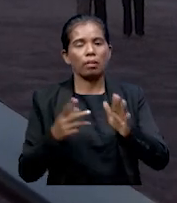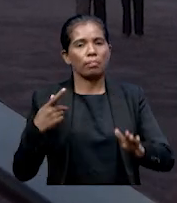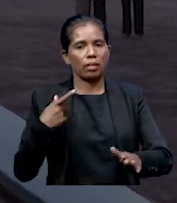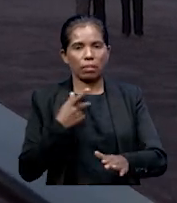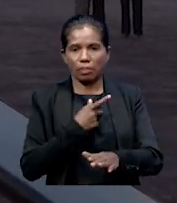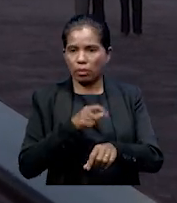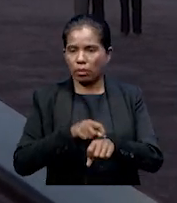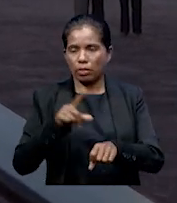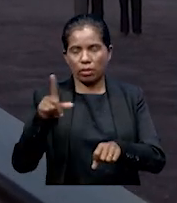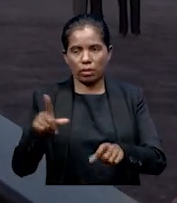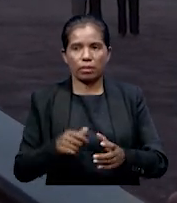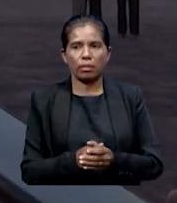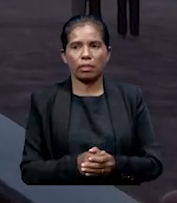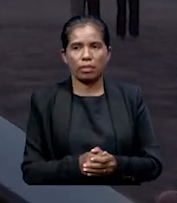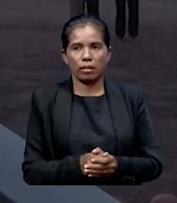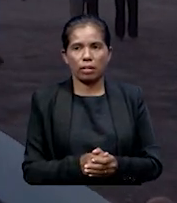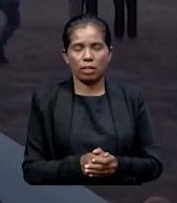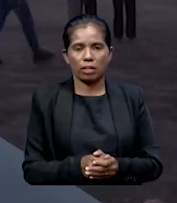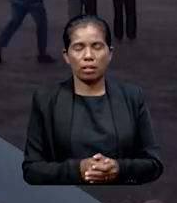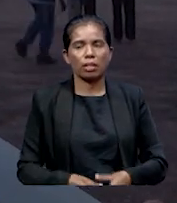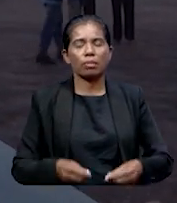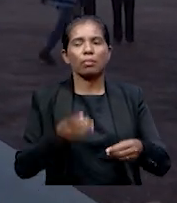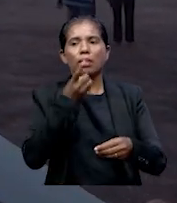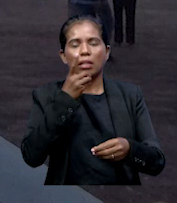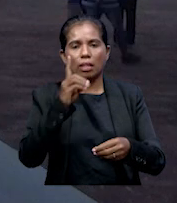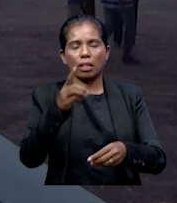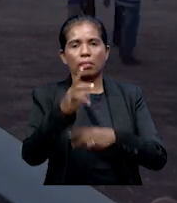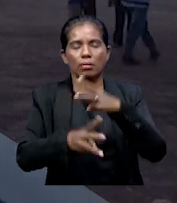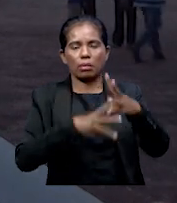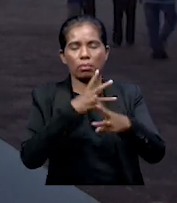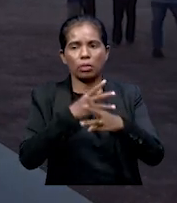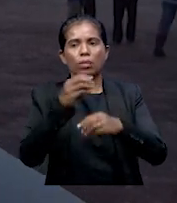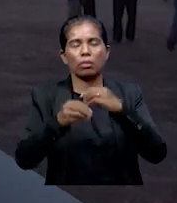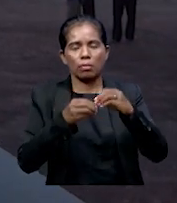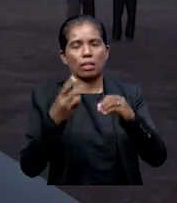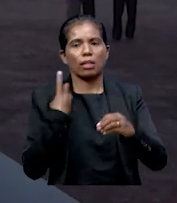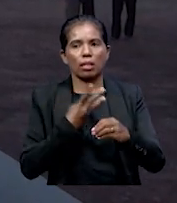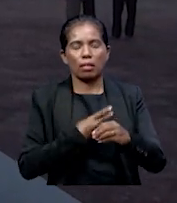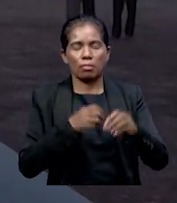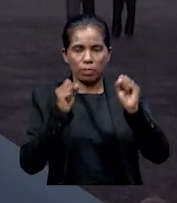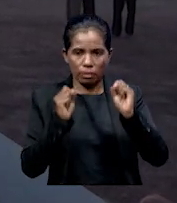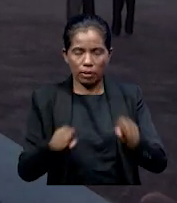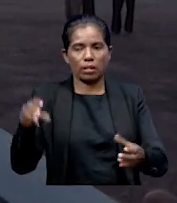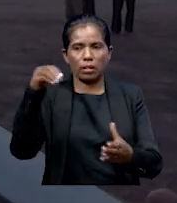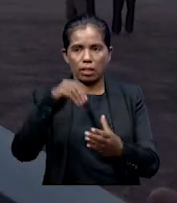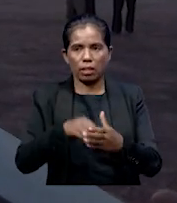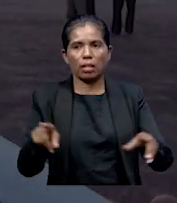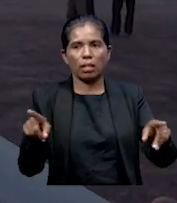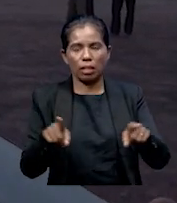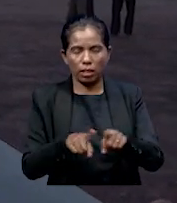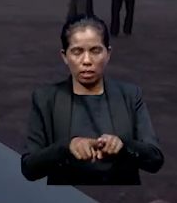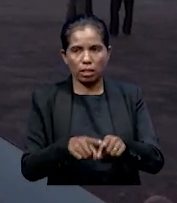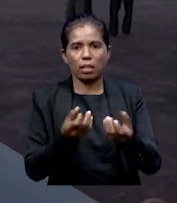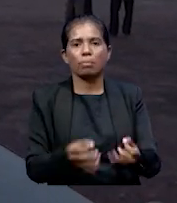Parlamento Nacional, neve uniformidade, declarava o mundo que está a mimos, insura, a nessa parte